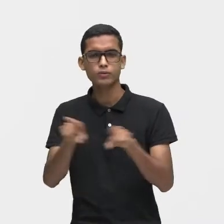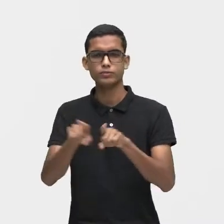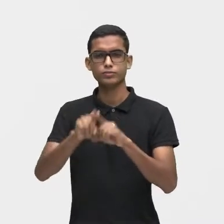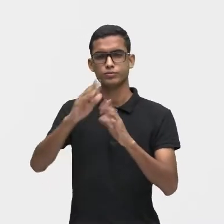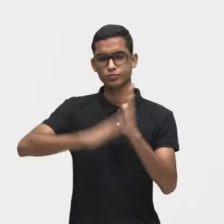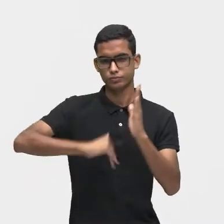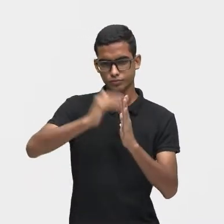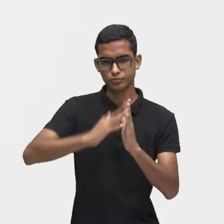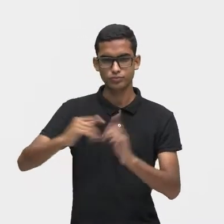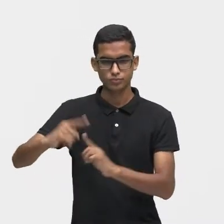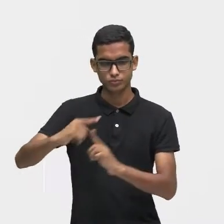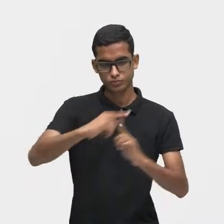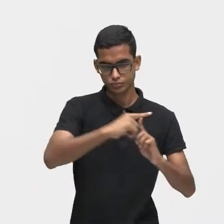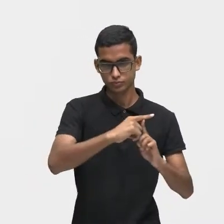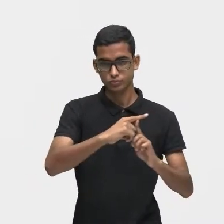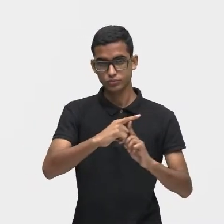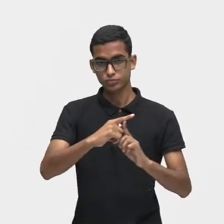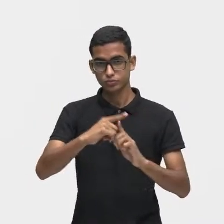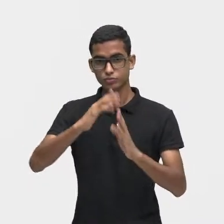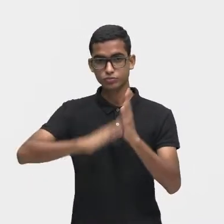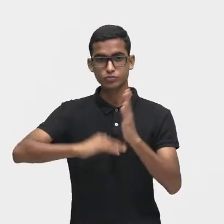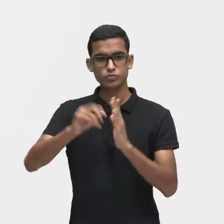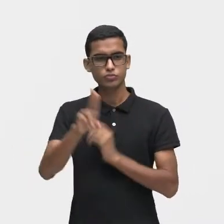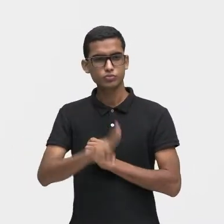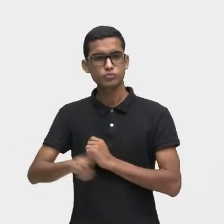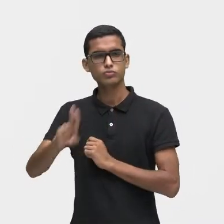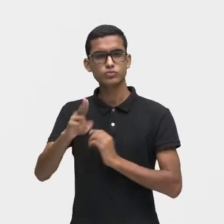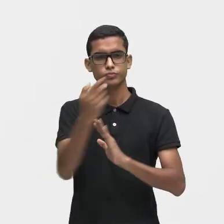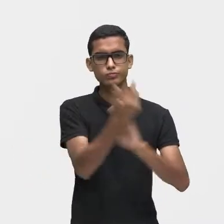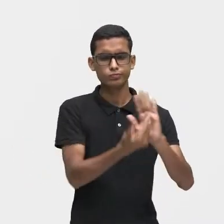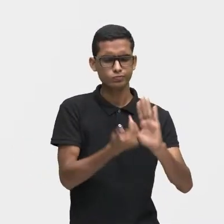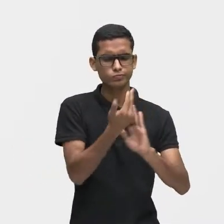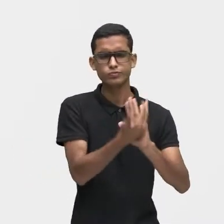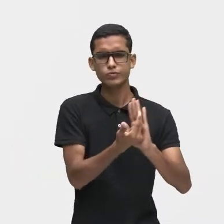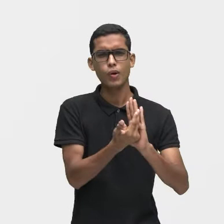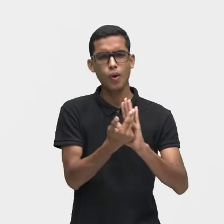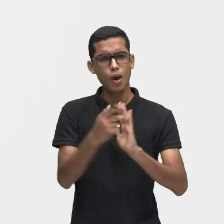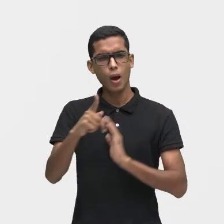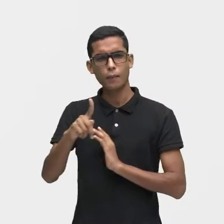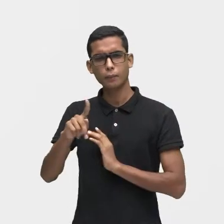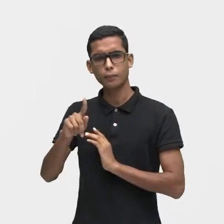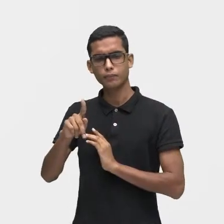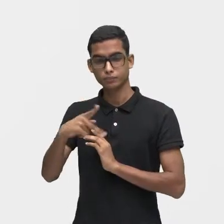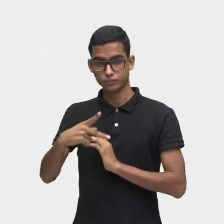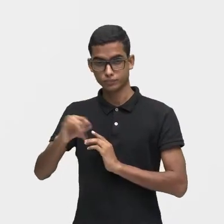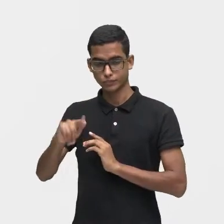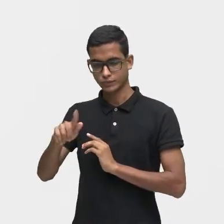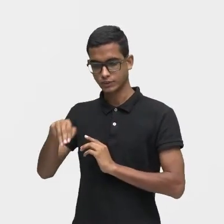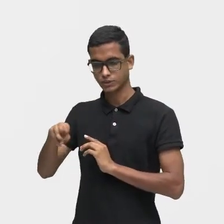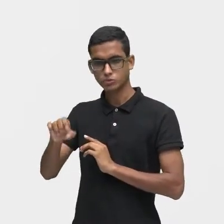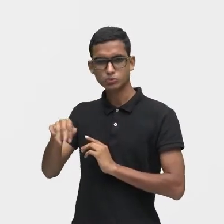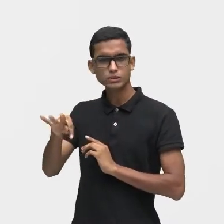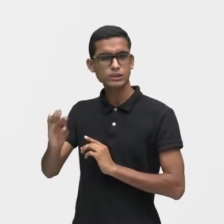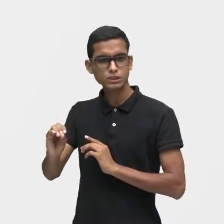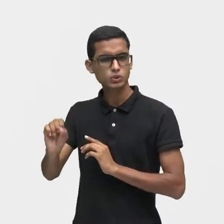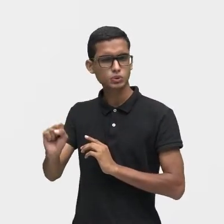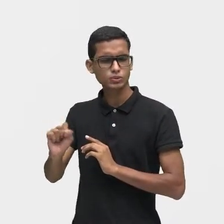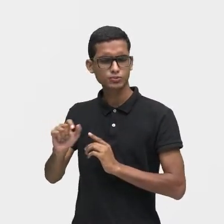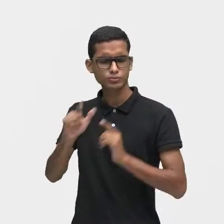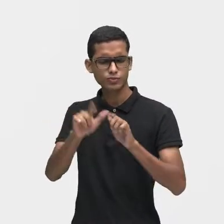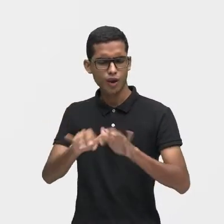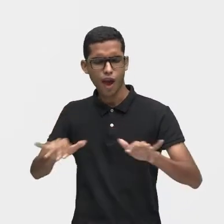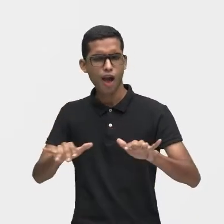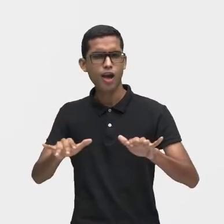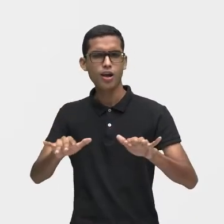usar pigmentos líquidos. O que é esses pigmentos líquidos? Então, é a tinta. Hoje em dia,